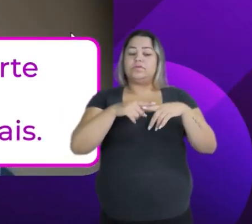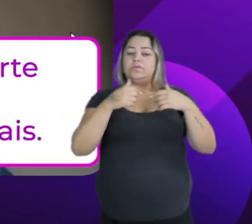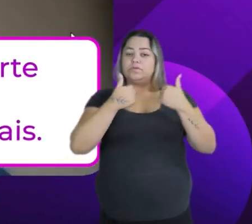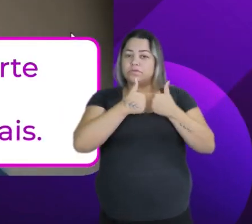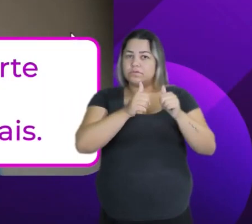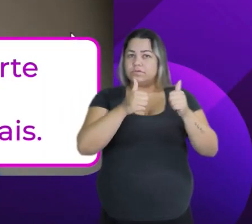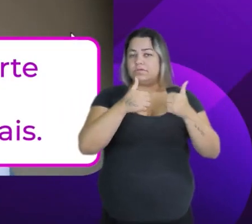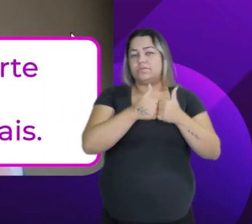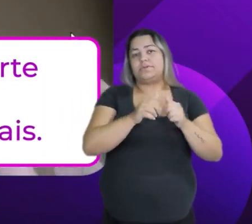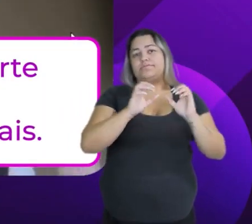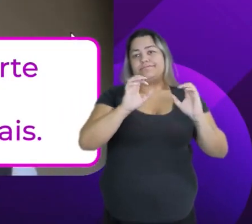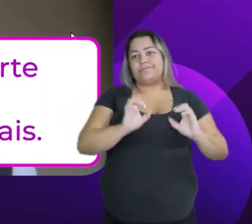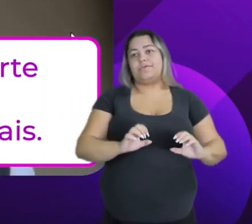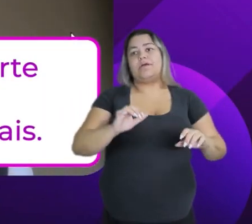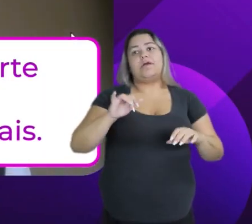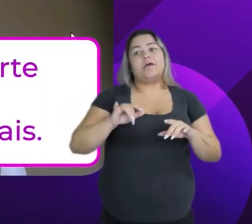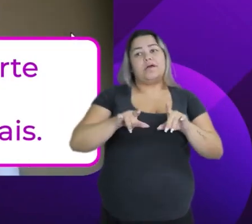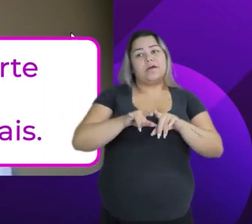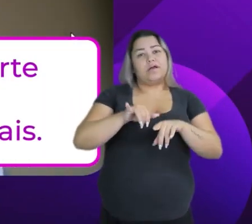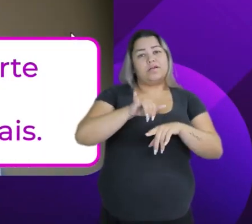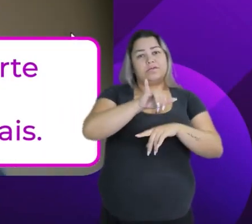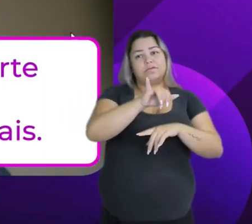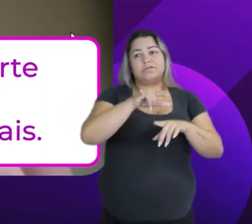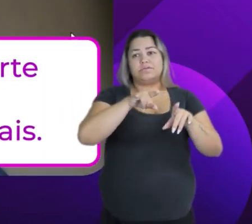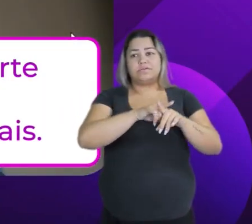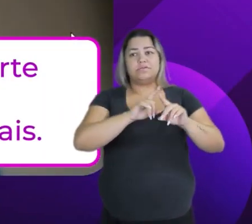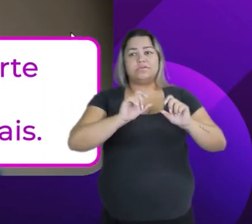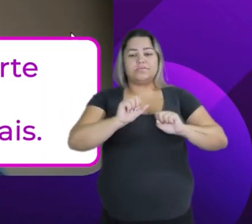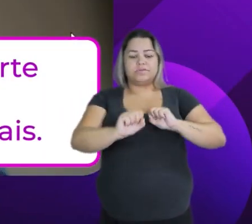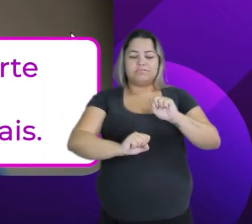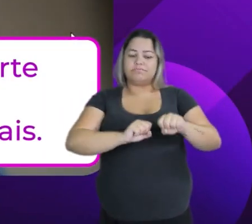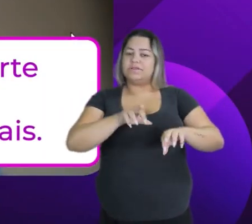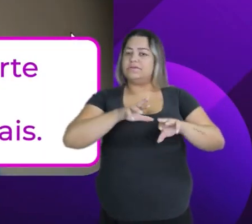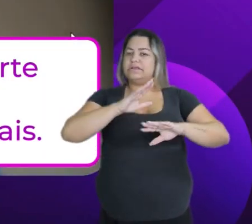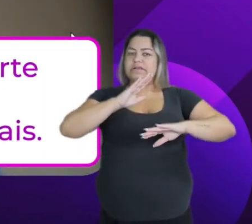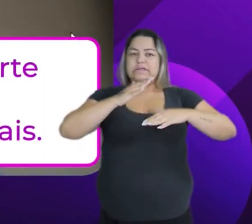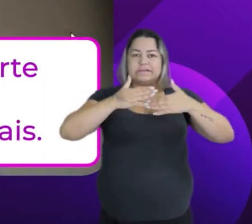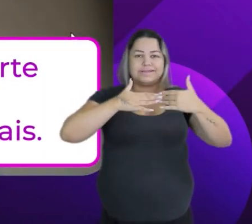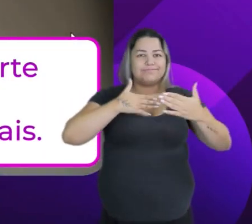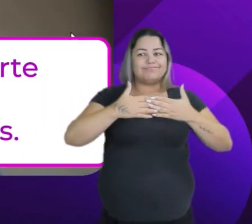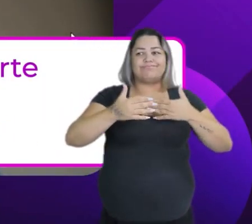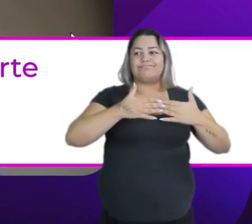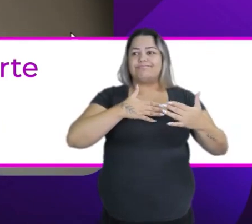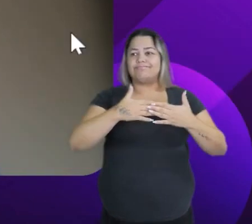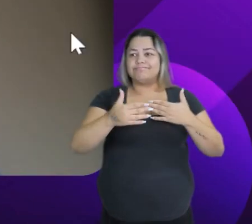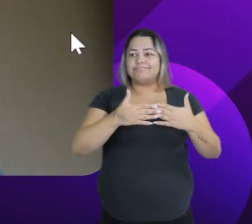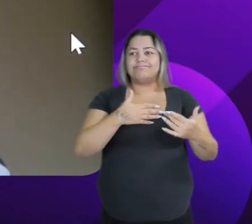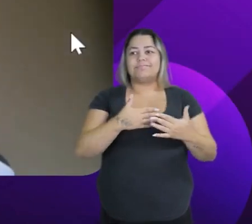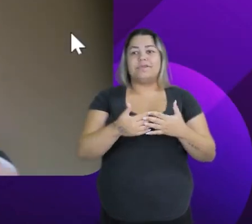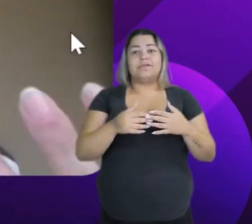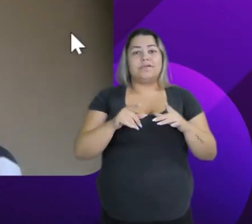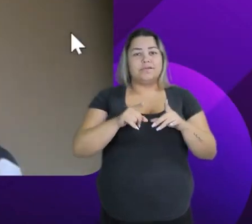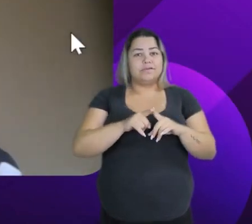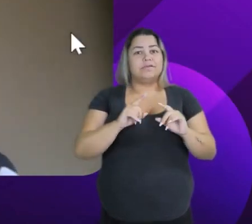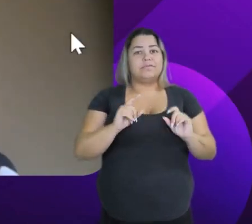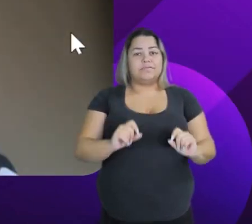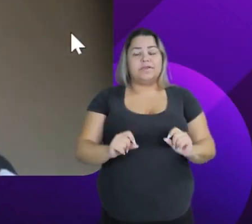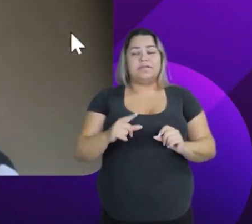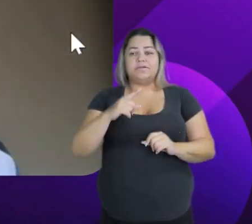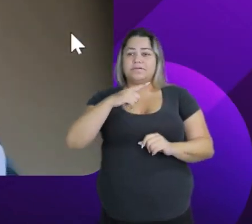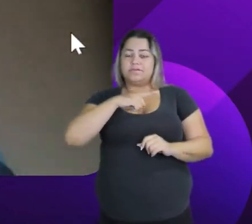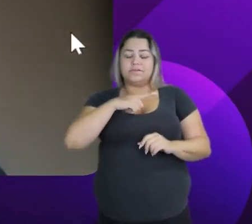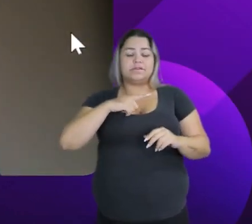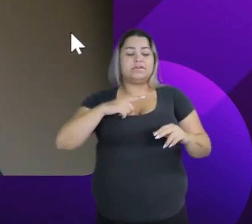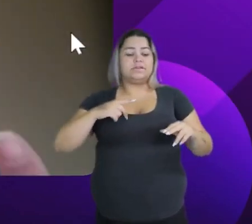maior infraestrutura viária, maior infraestrutura para pedestre, independente das condições que ela está. Então, muitas vezes eu tenho calçadas